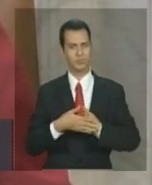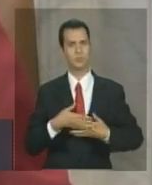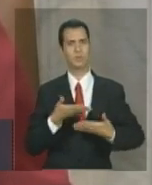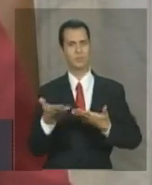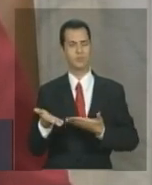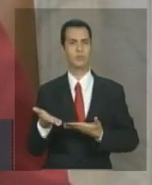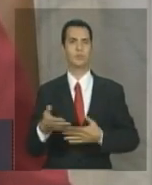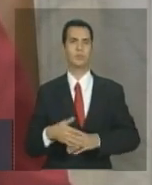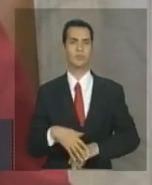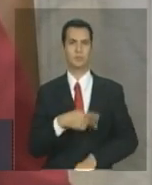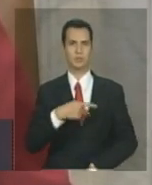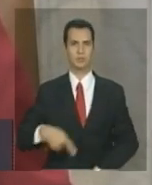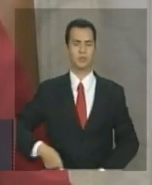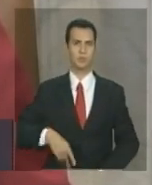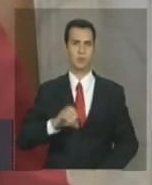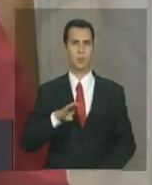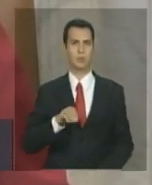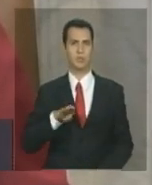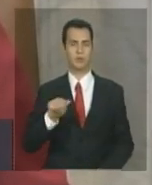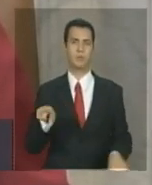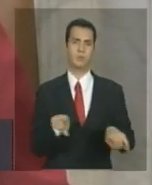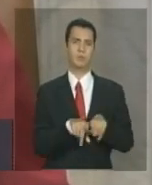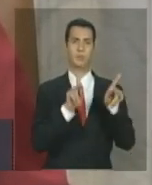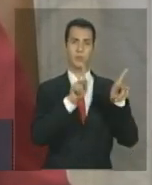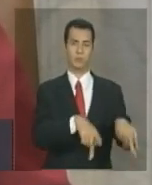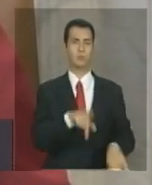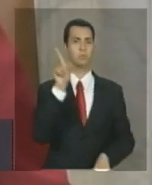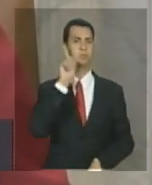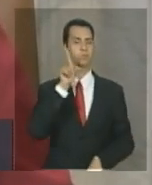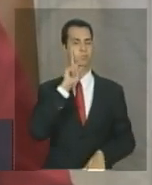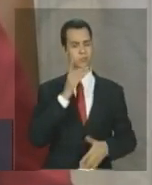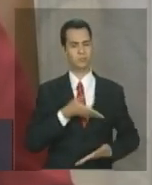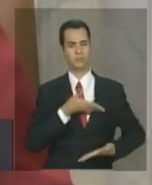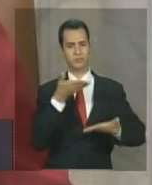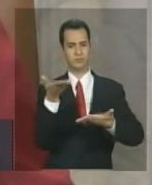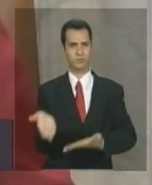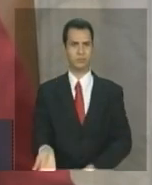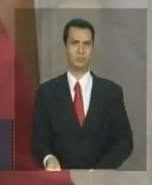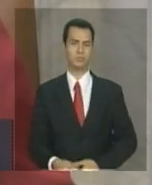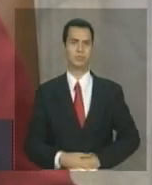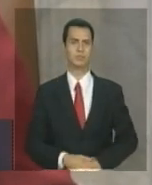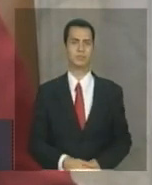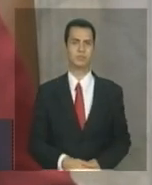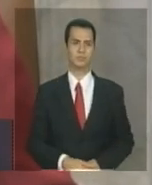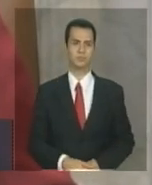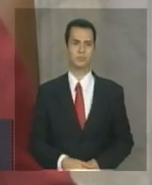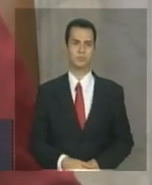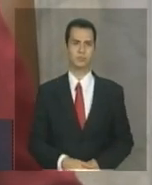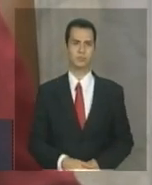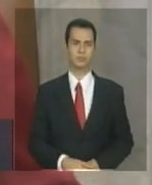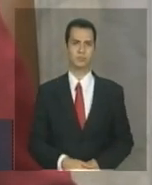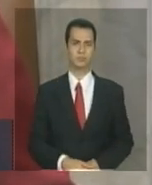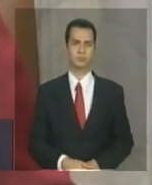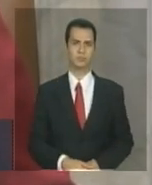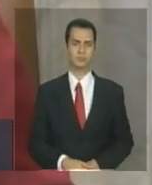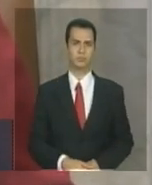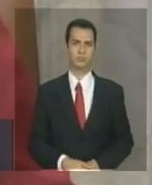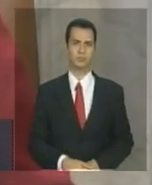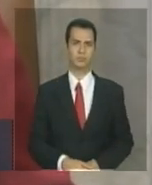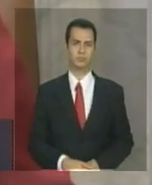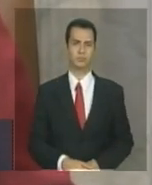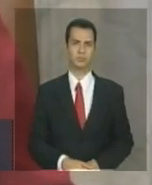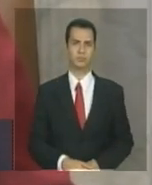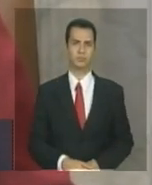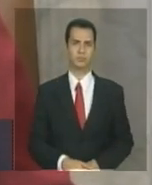recepção que o presidente Obama e o povo americano me dá nessa circunstância. I would like to thank the